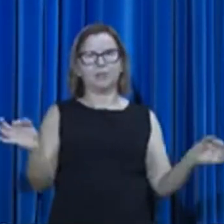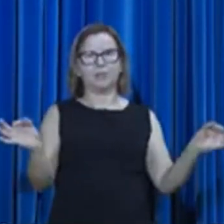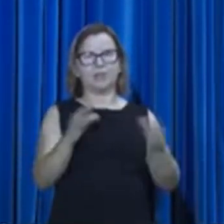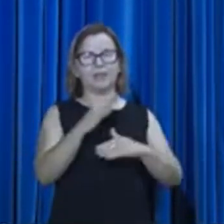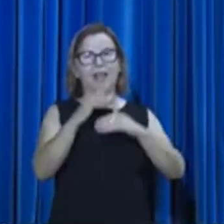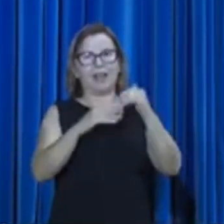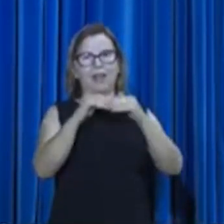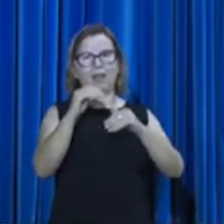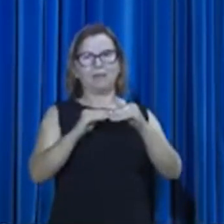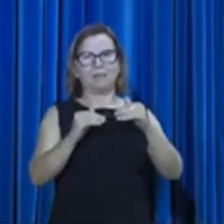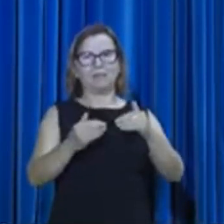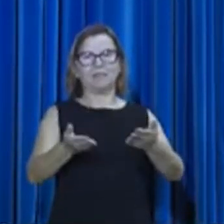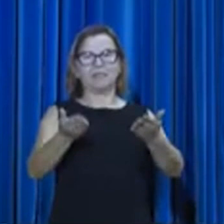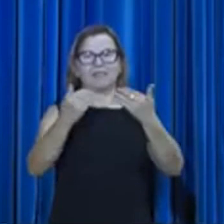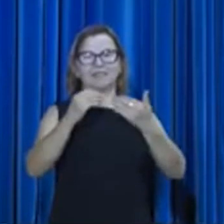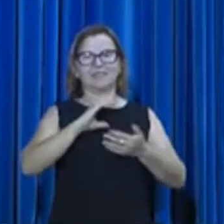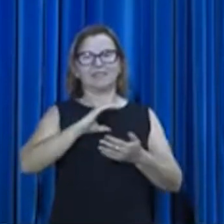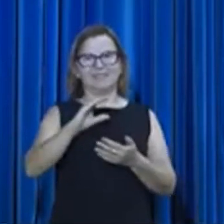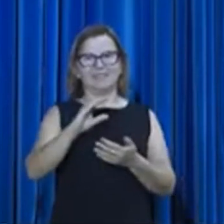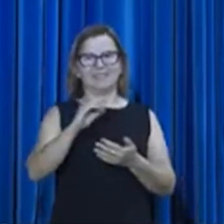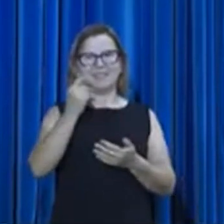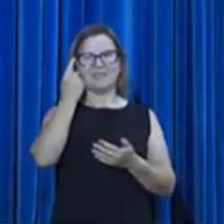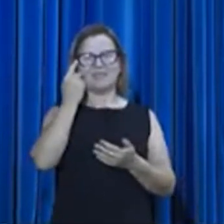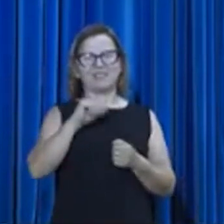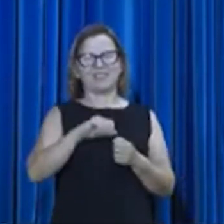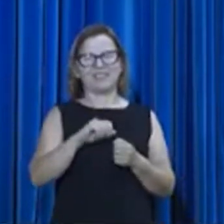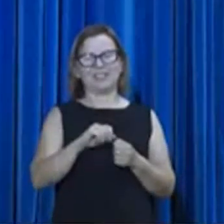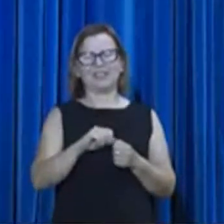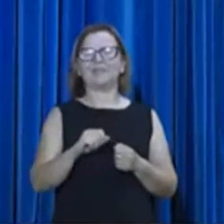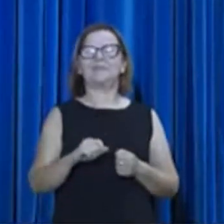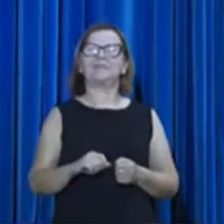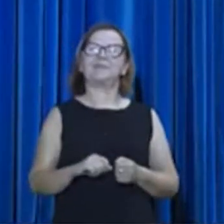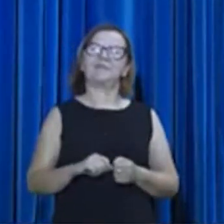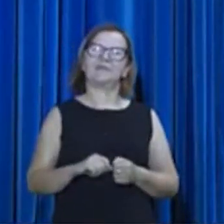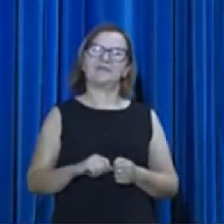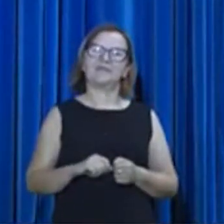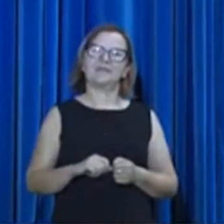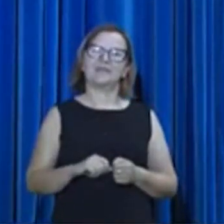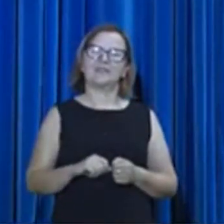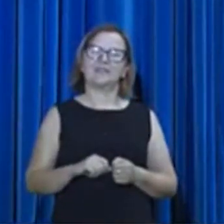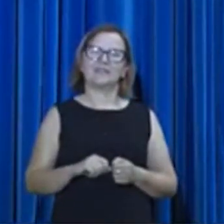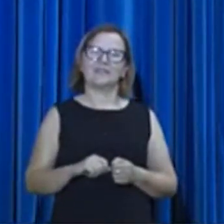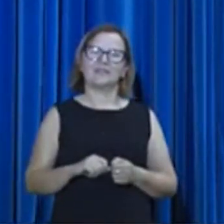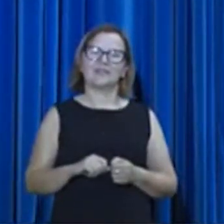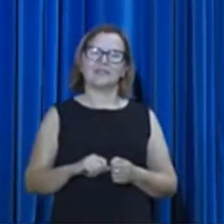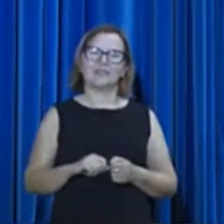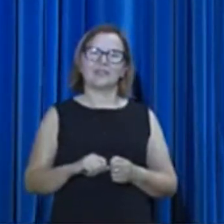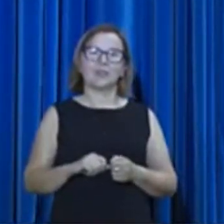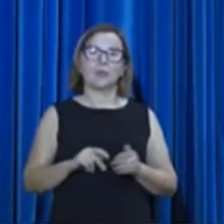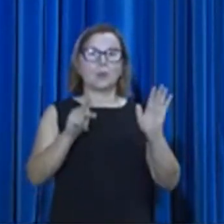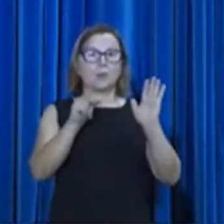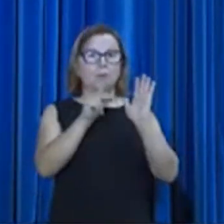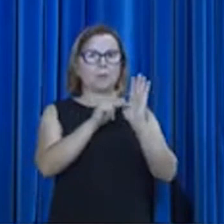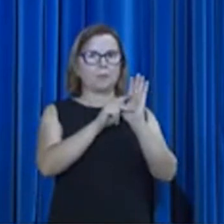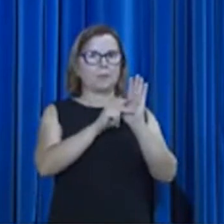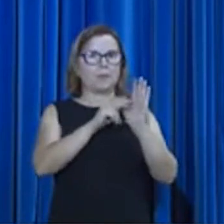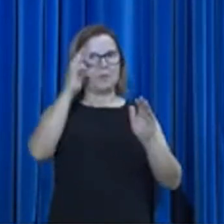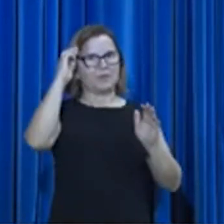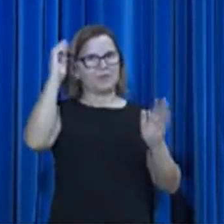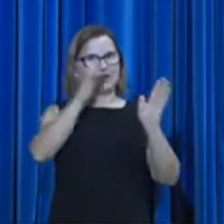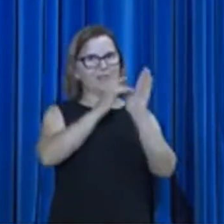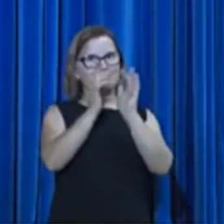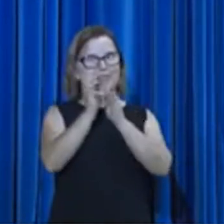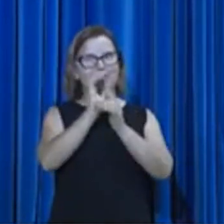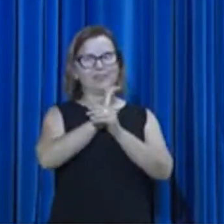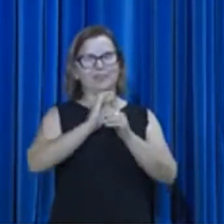obra que me confiaste para fazer. O próprio Senhor, Ele está dizendo isso. Senhor,